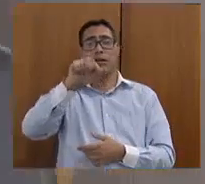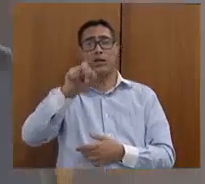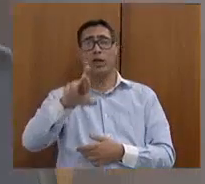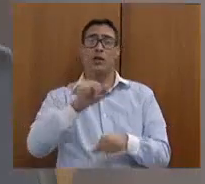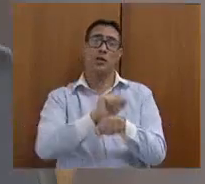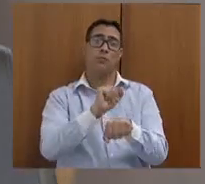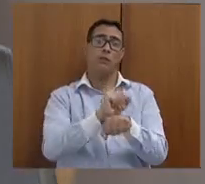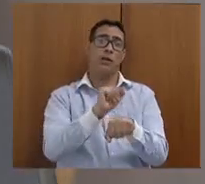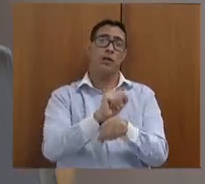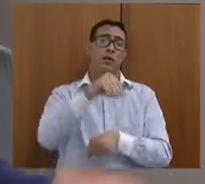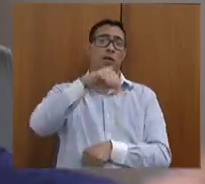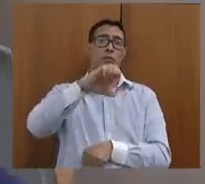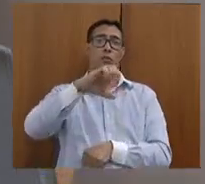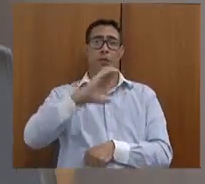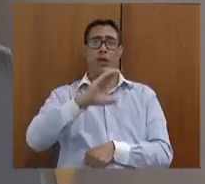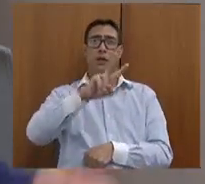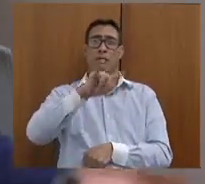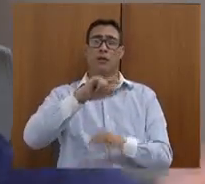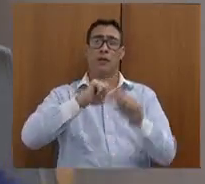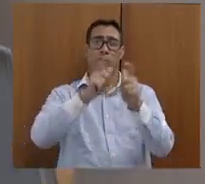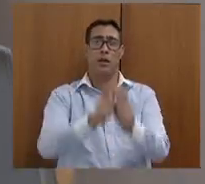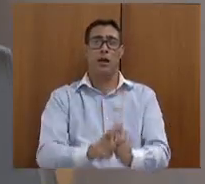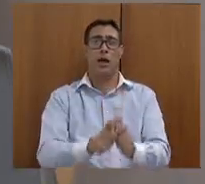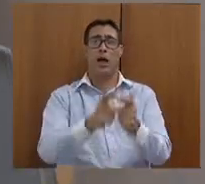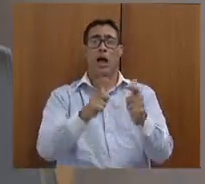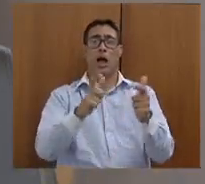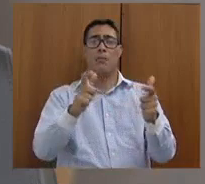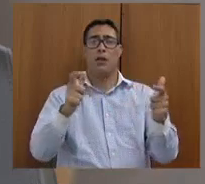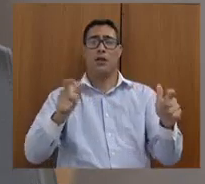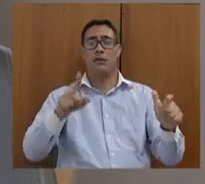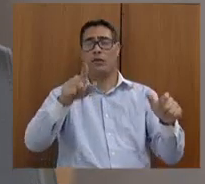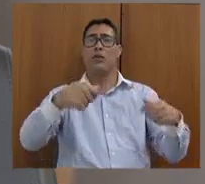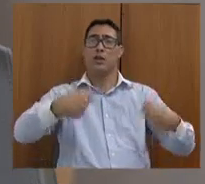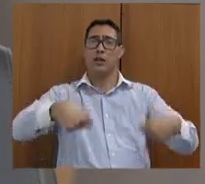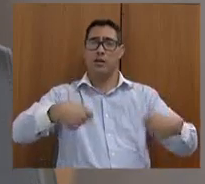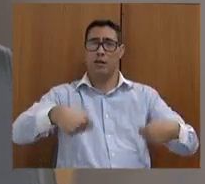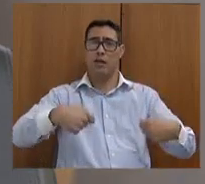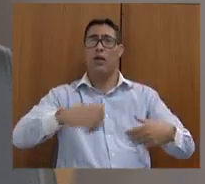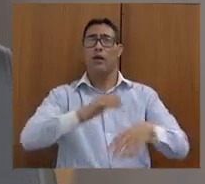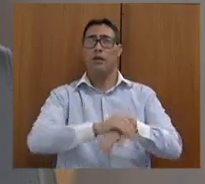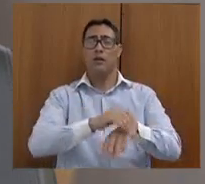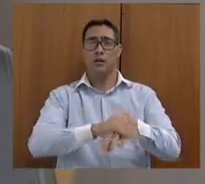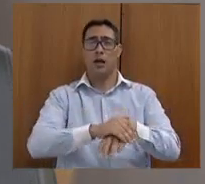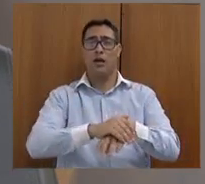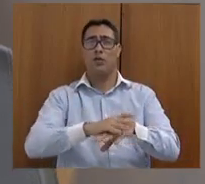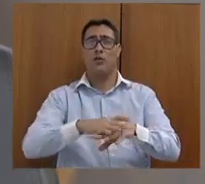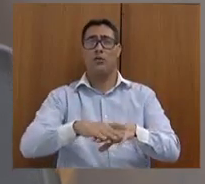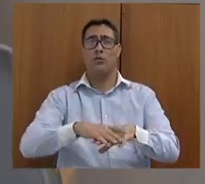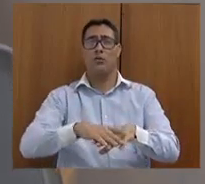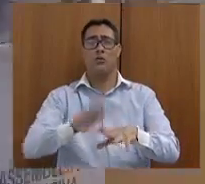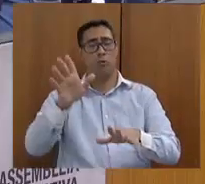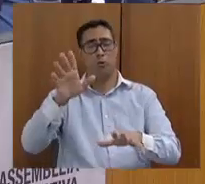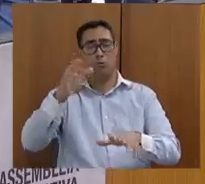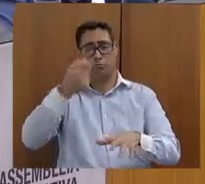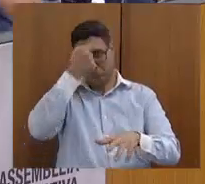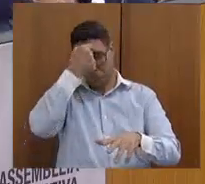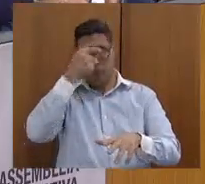o MEC algumas sinalizações para fazer ampliação desde que seja necessário com qualquer essência da comunidade escolar